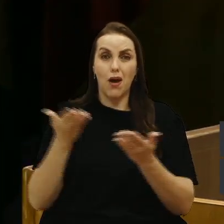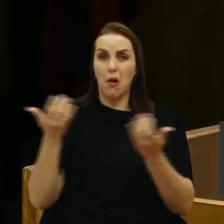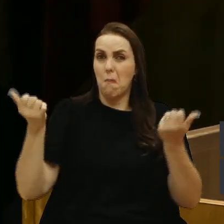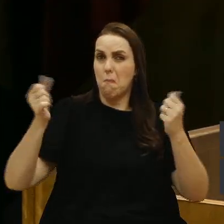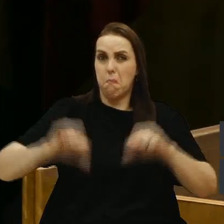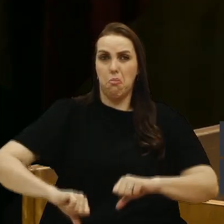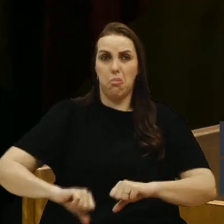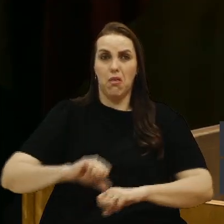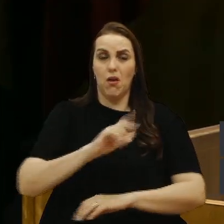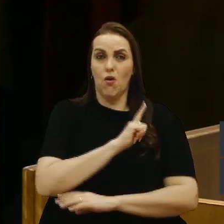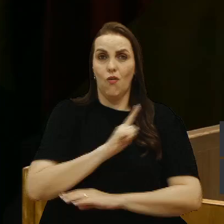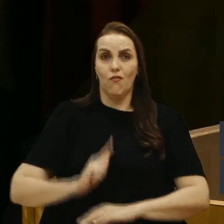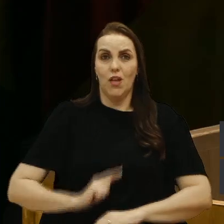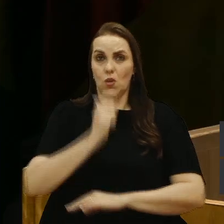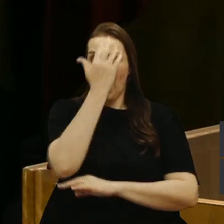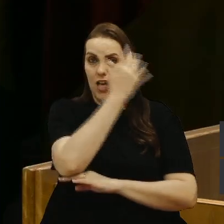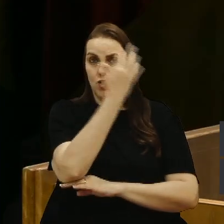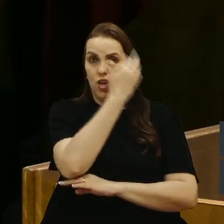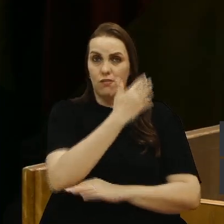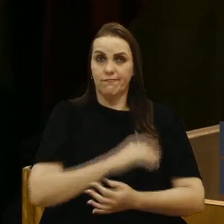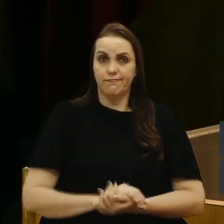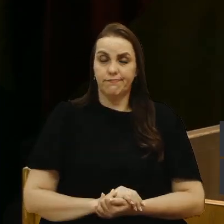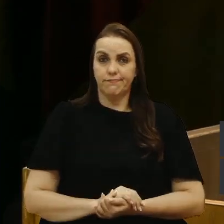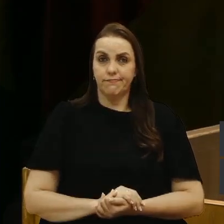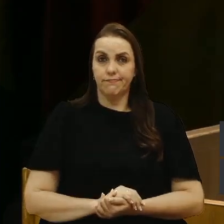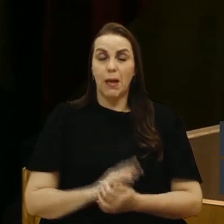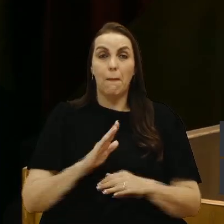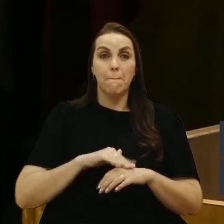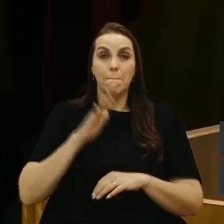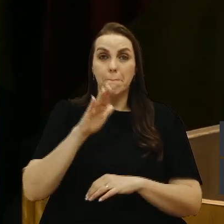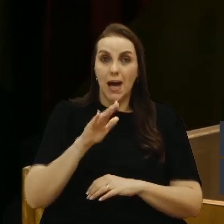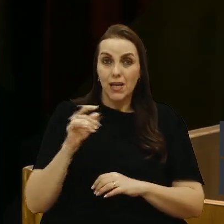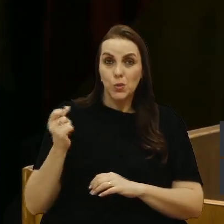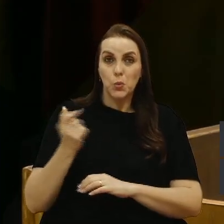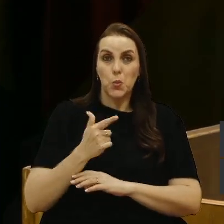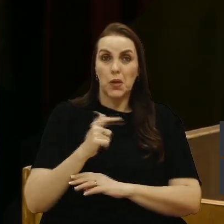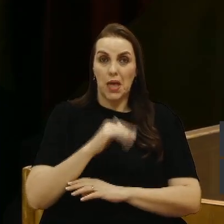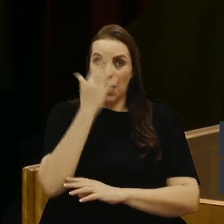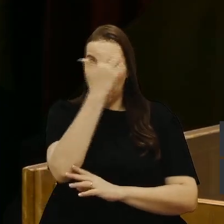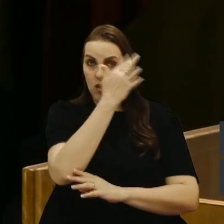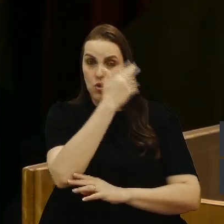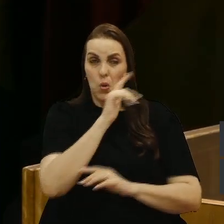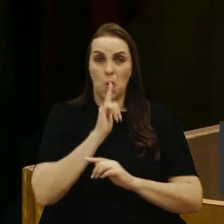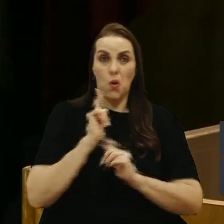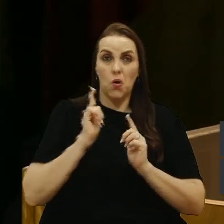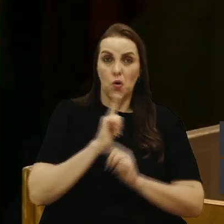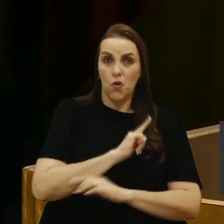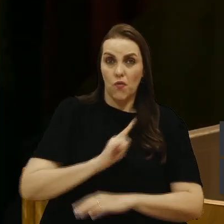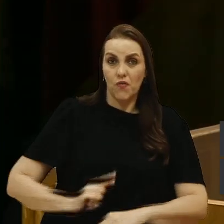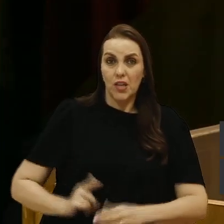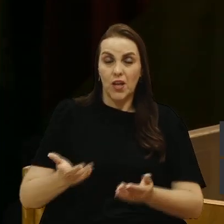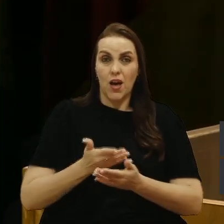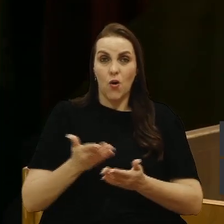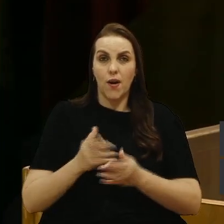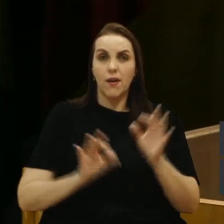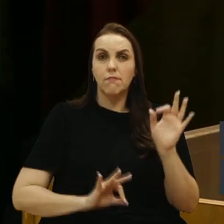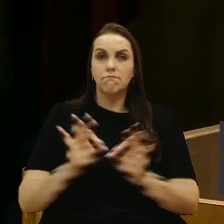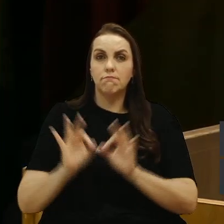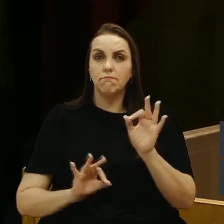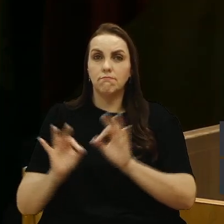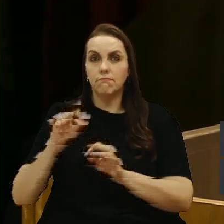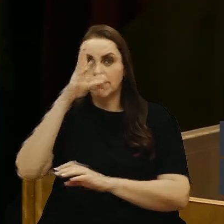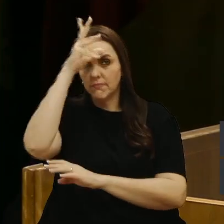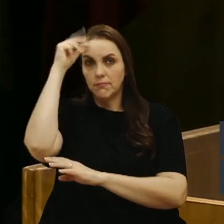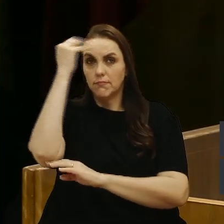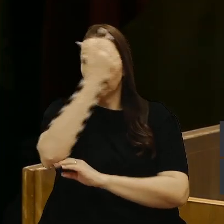governo Adiló. E eu acho que, mais do que essa tragédia no governo Adiló, uma tragédia que é orquestrada pelo prefeito Adiló através